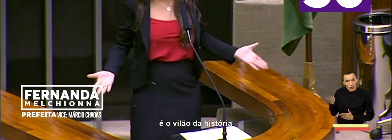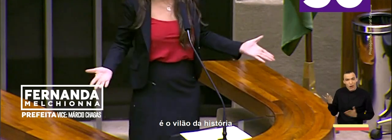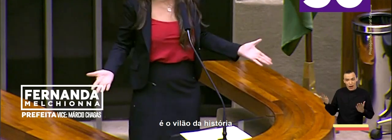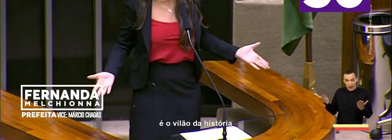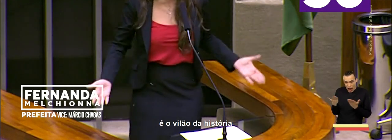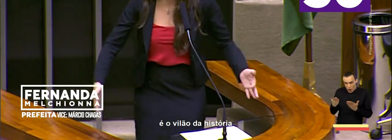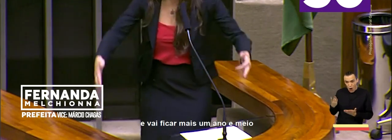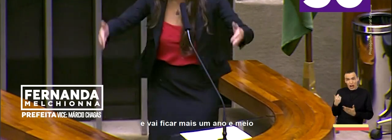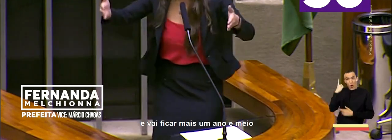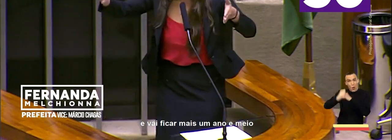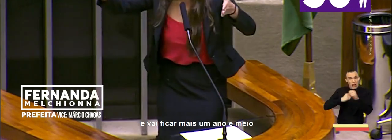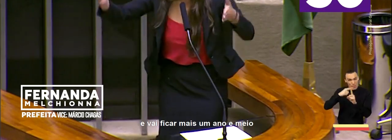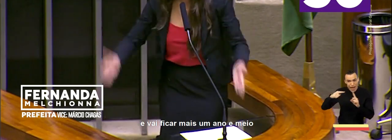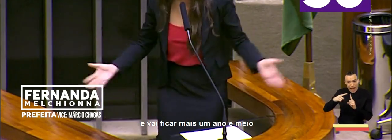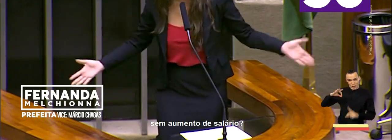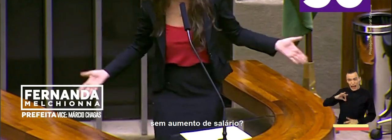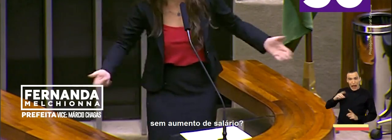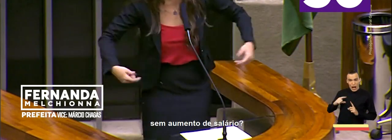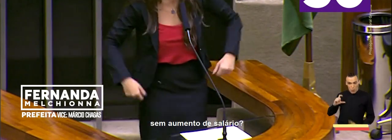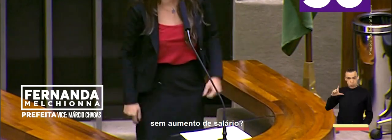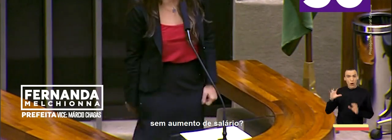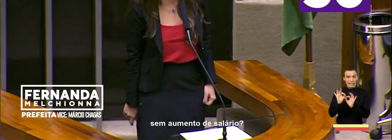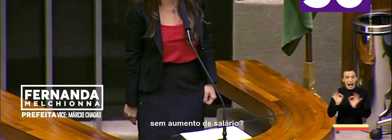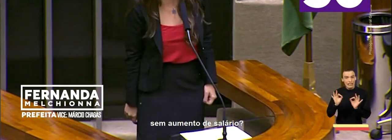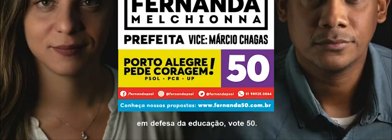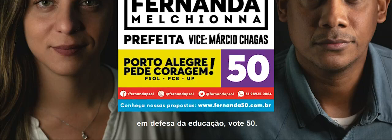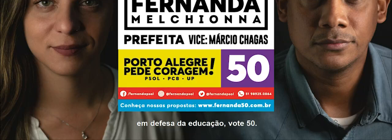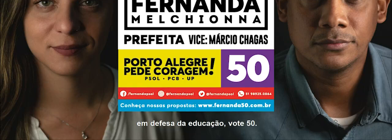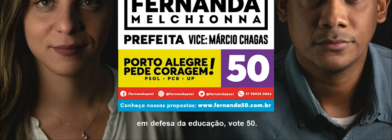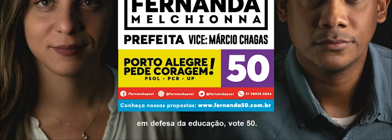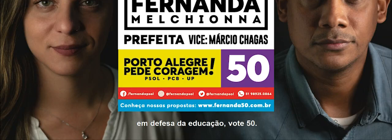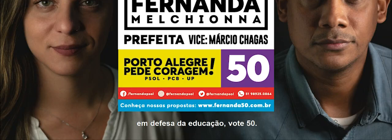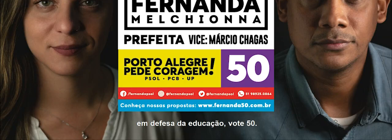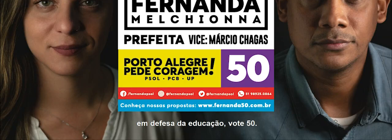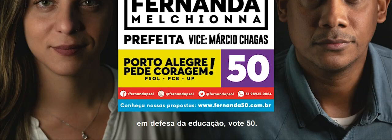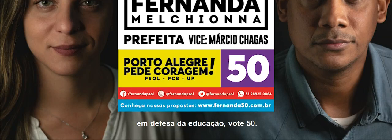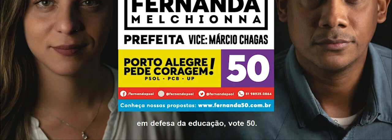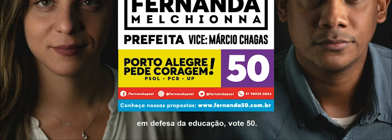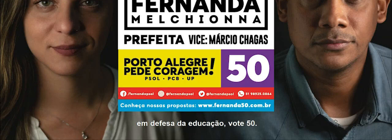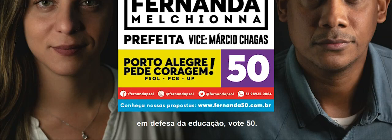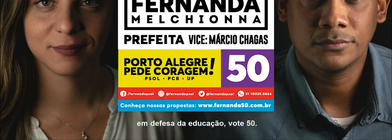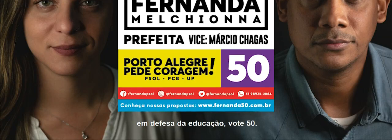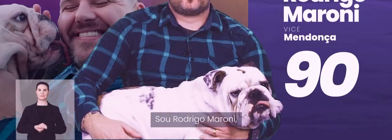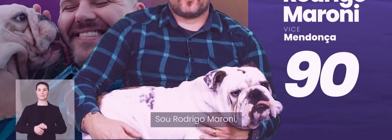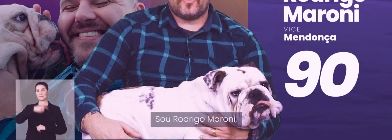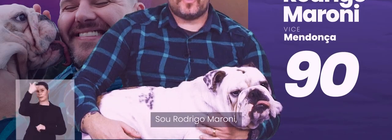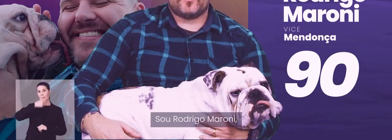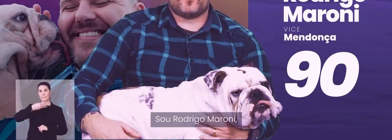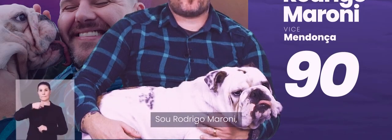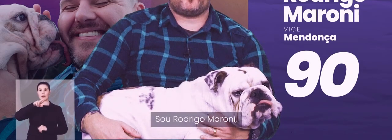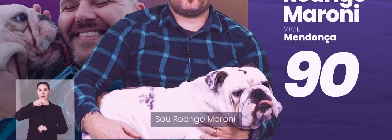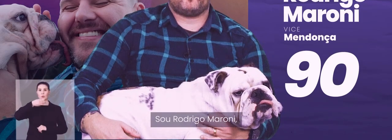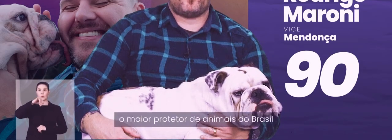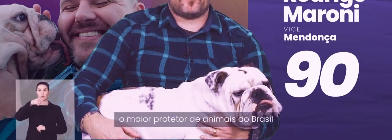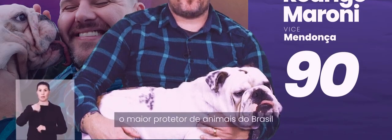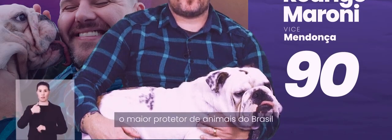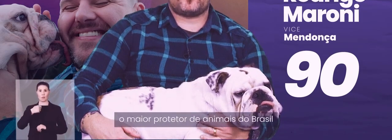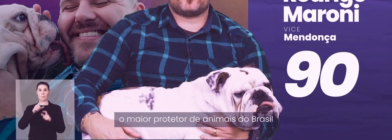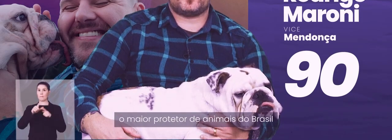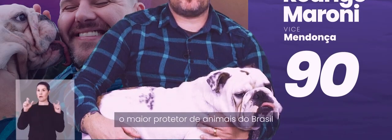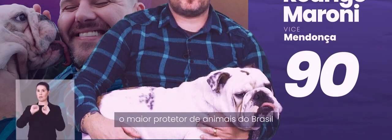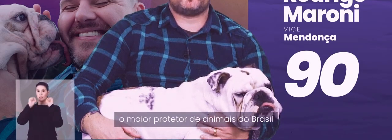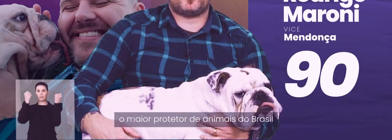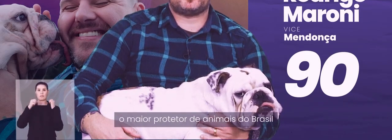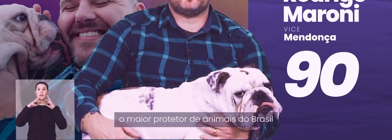vilão da história e vai ficar mais um ano e meio sem aumento de salário? Em defesa da educação, vote 50. Sou Rodrigo Maroni, o maior